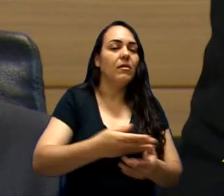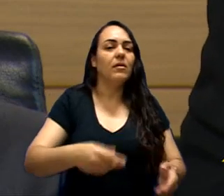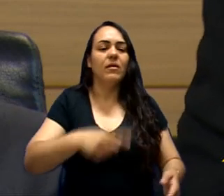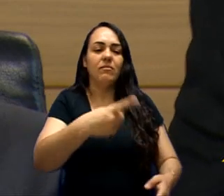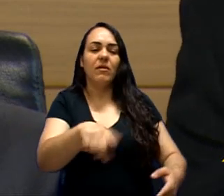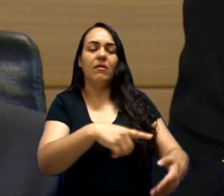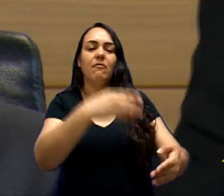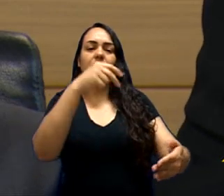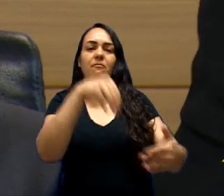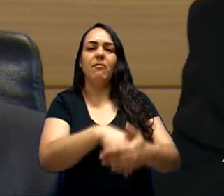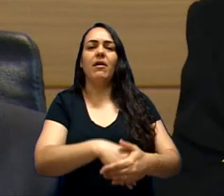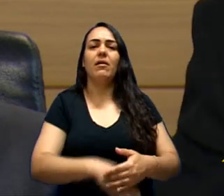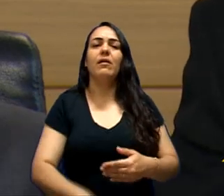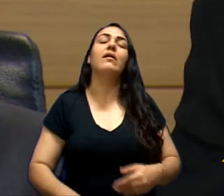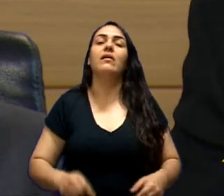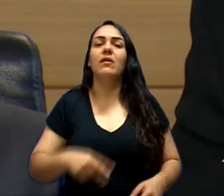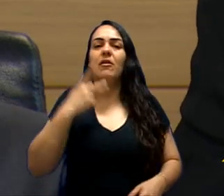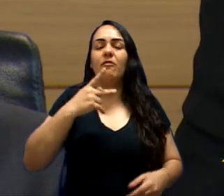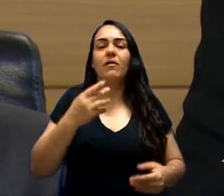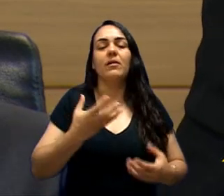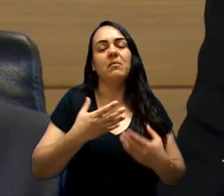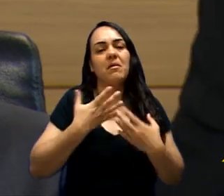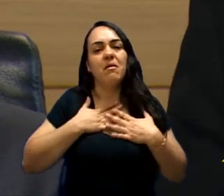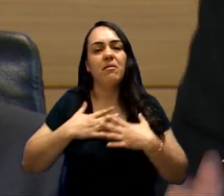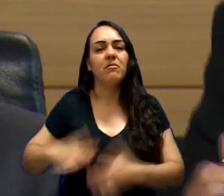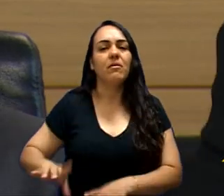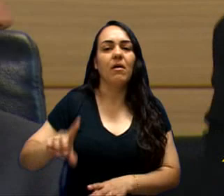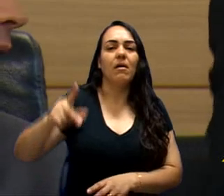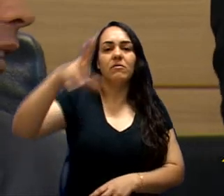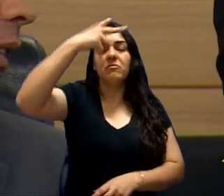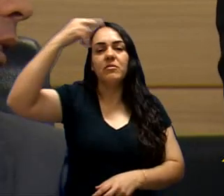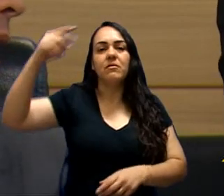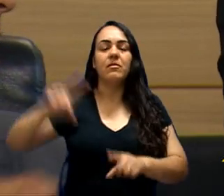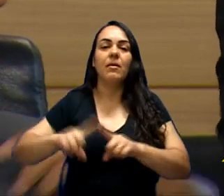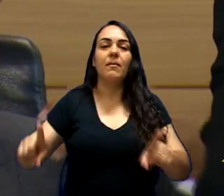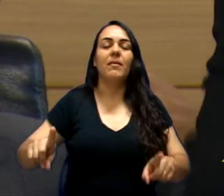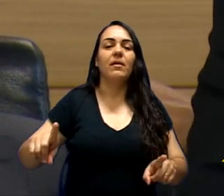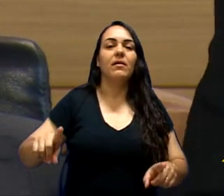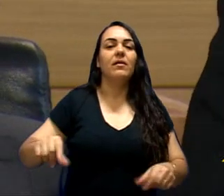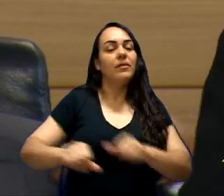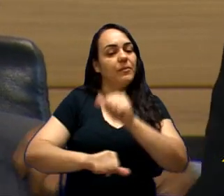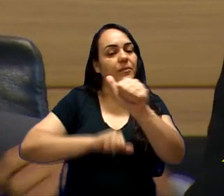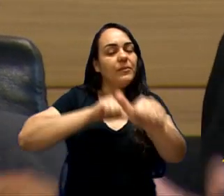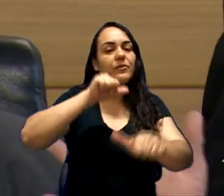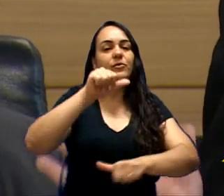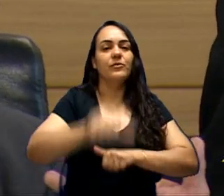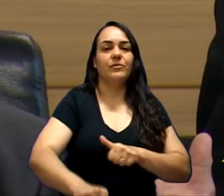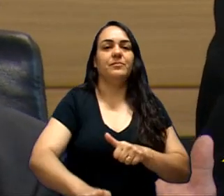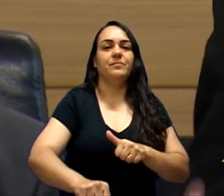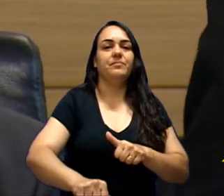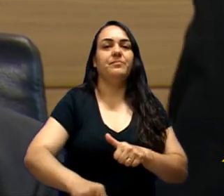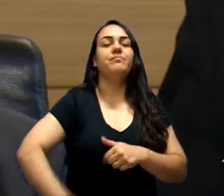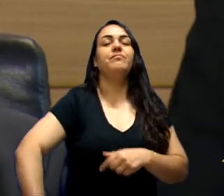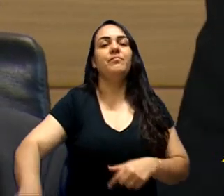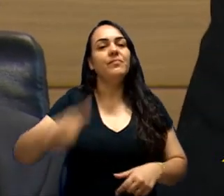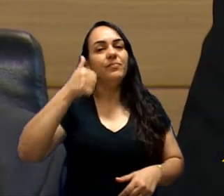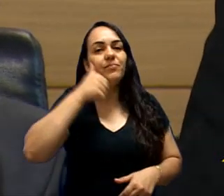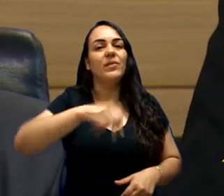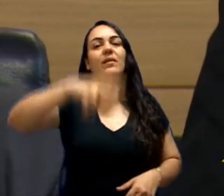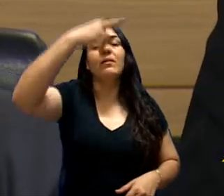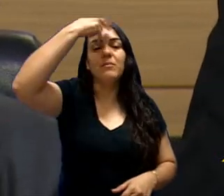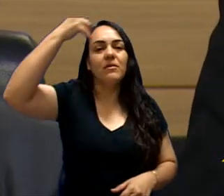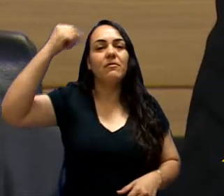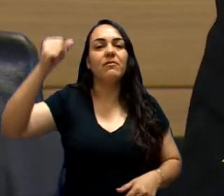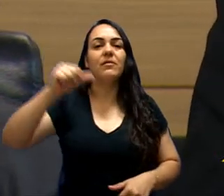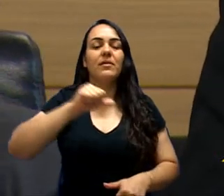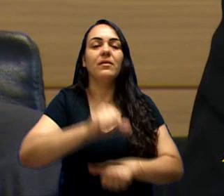é o prefeito incompetente, nojento, não sei o quê. Agora vem o veto da prefeita, agora não é, agora é o funcionário público. Porque o secretário de